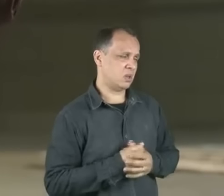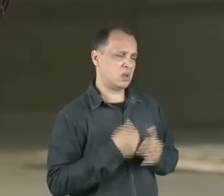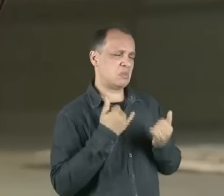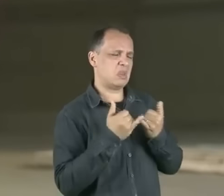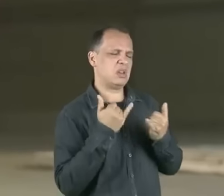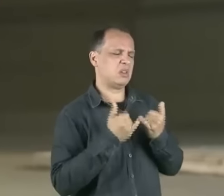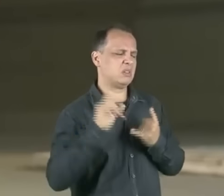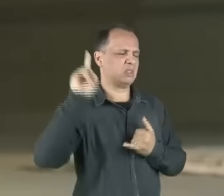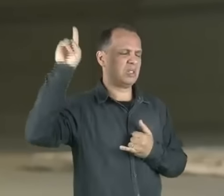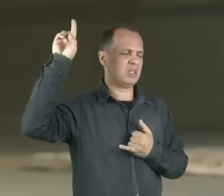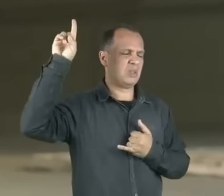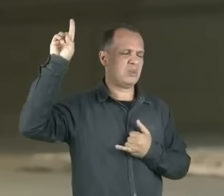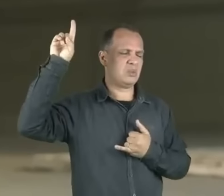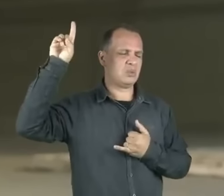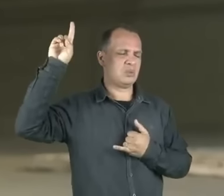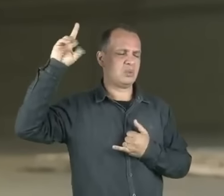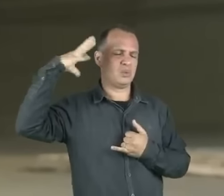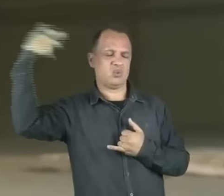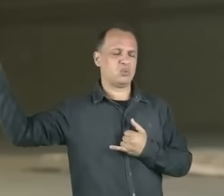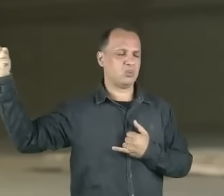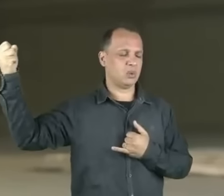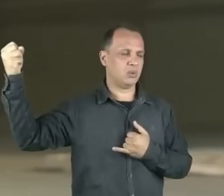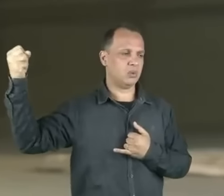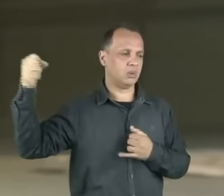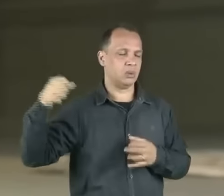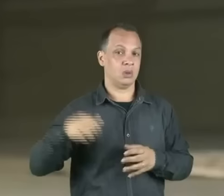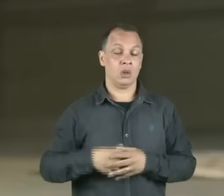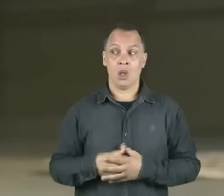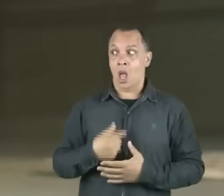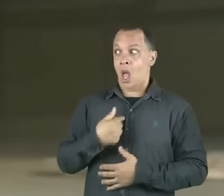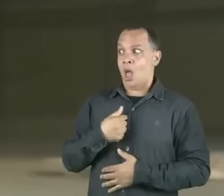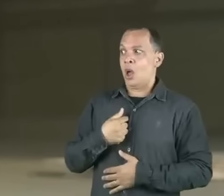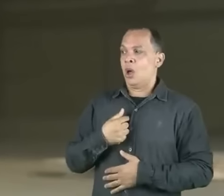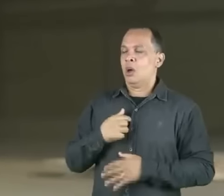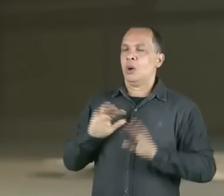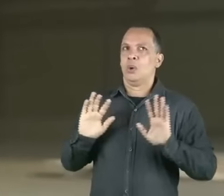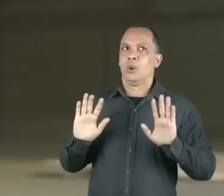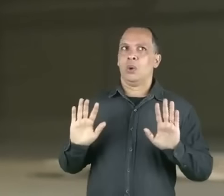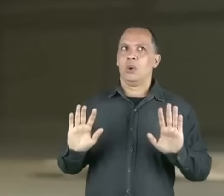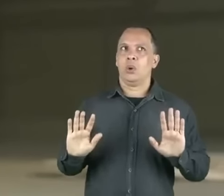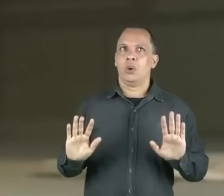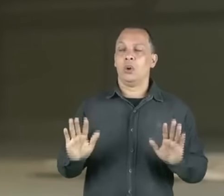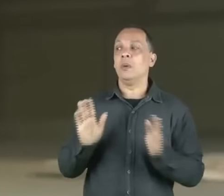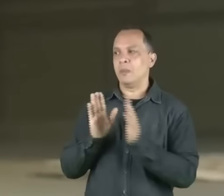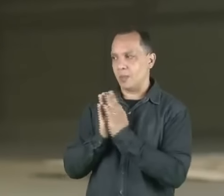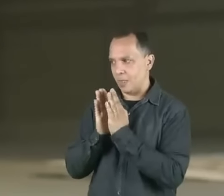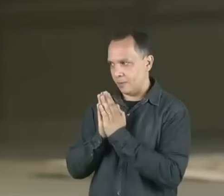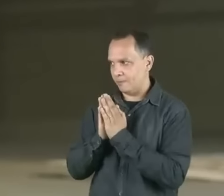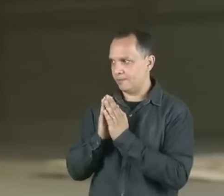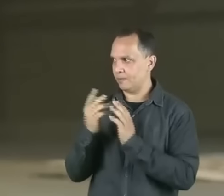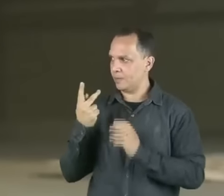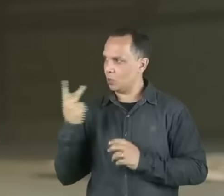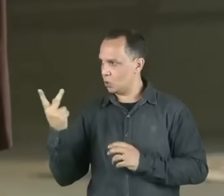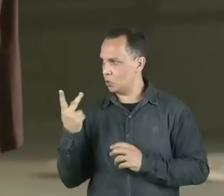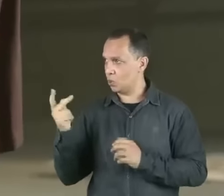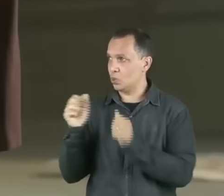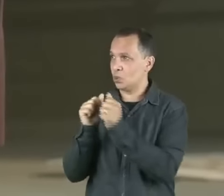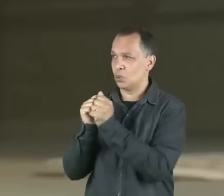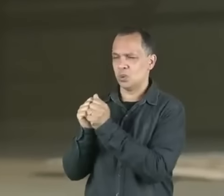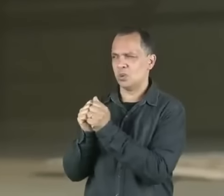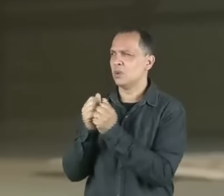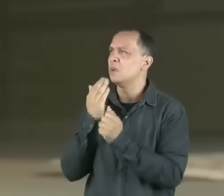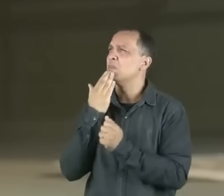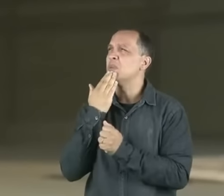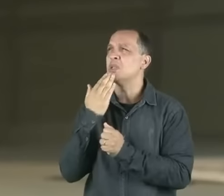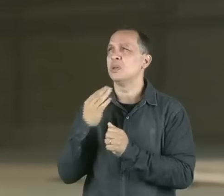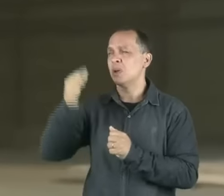isso mas eu posso caminhar ao seu lado e nós dois vamos esperar Qual é a obra do Espírito